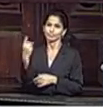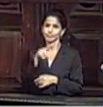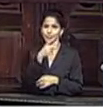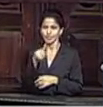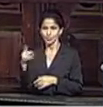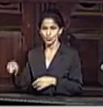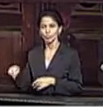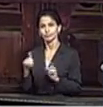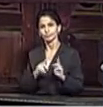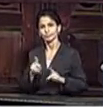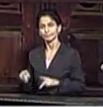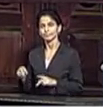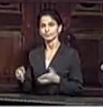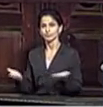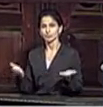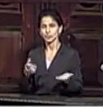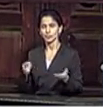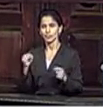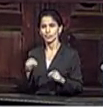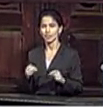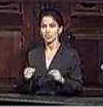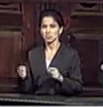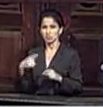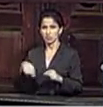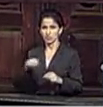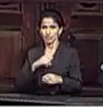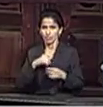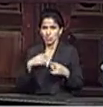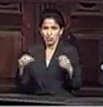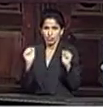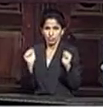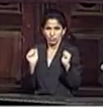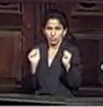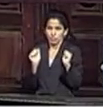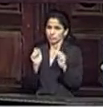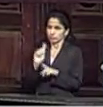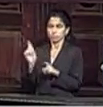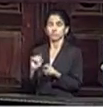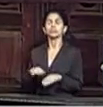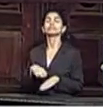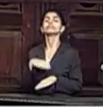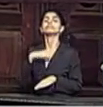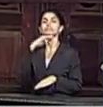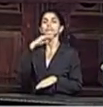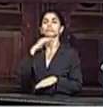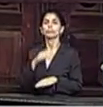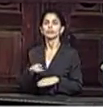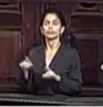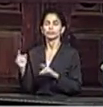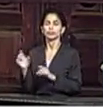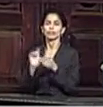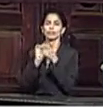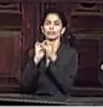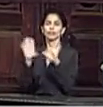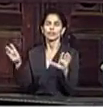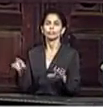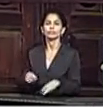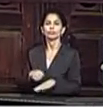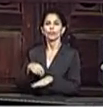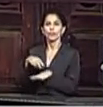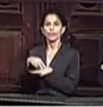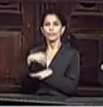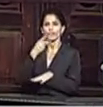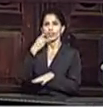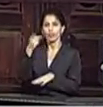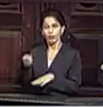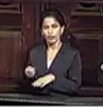população. Nós não estamos acuados por nada. Vamos ser altivos, independentes, propositivos